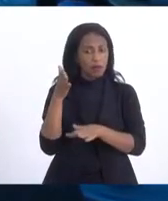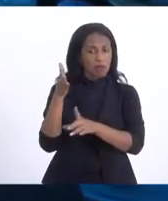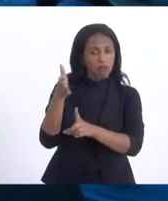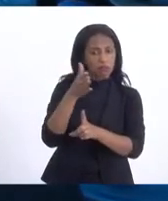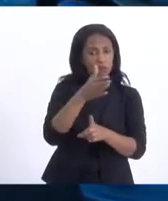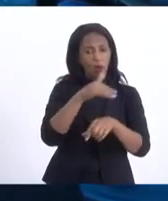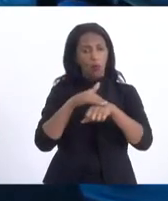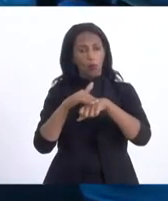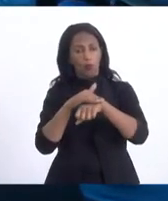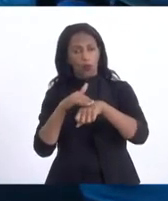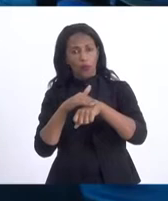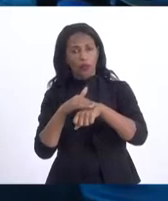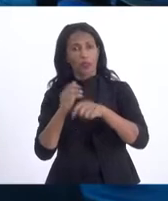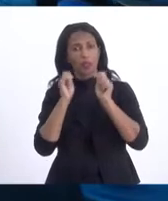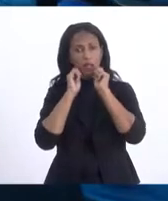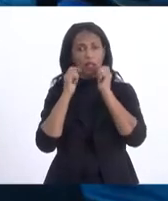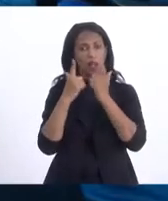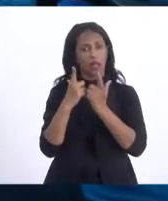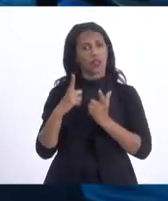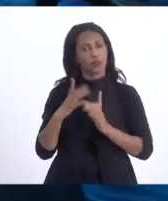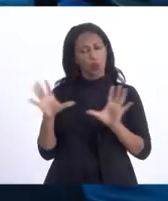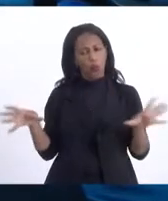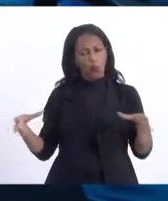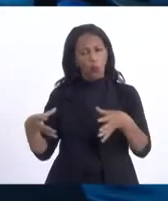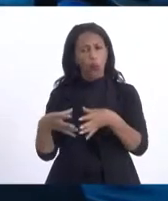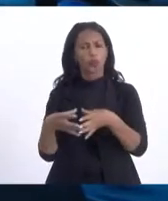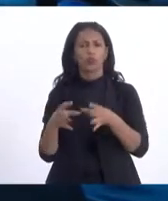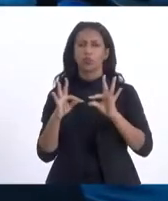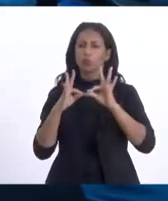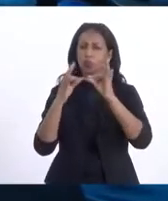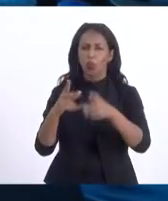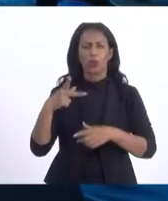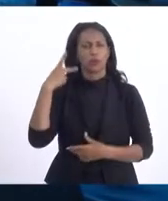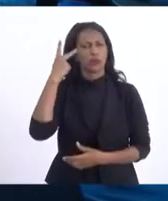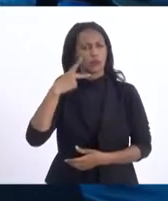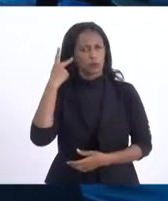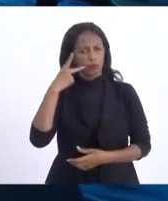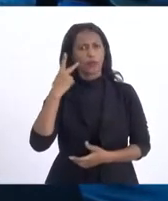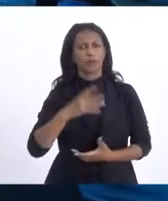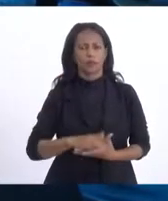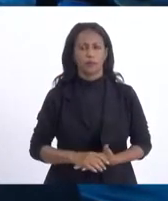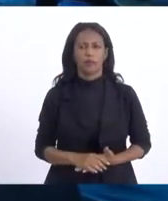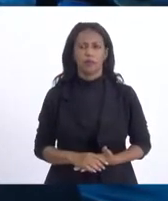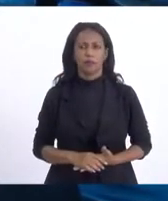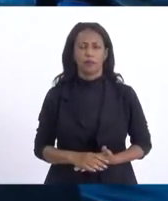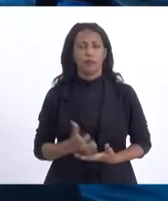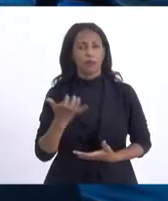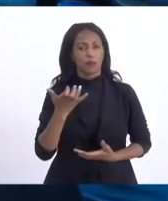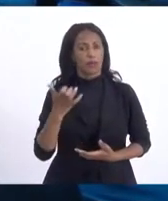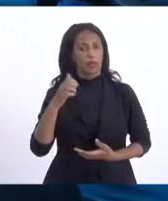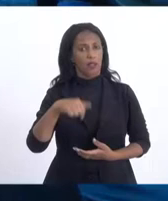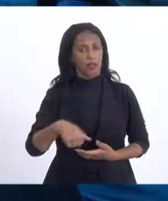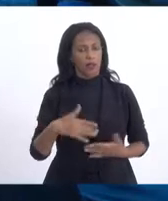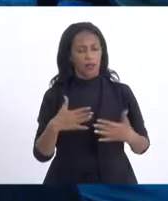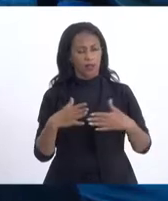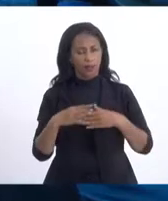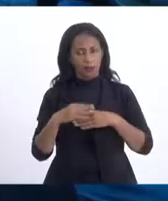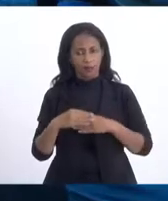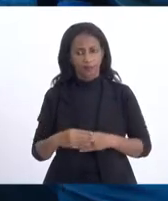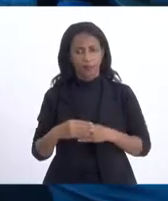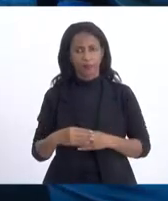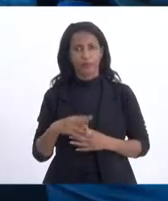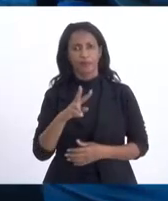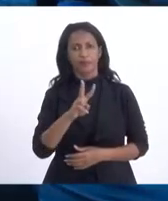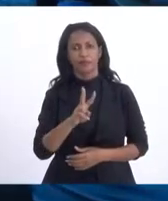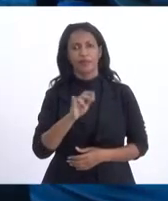a Assembleia tem feito isso. Conjuntamente, todo o conjunto dos parlamentares. Quero aqui saudar a presença do